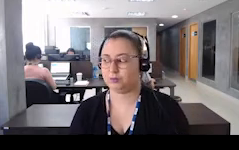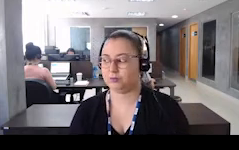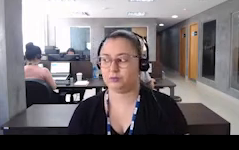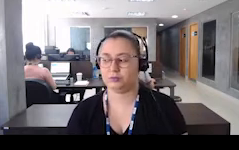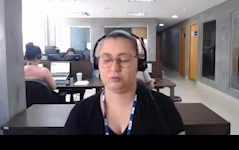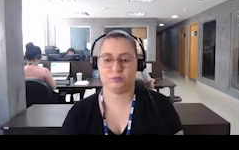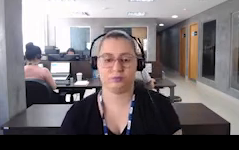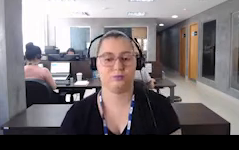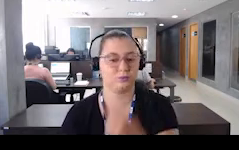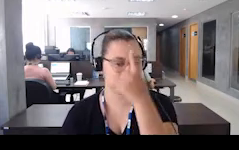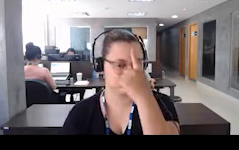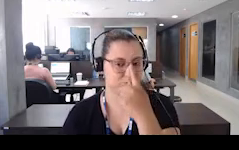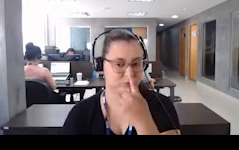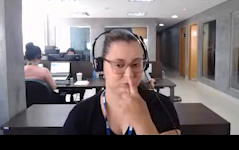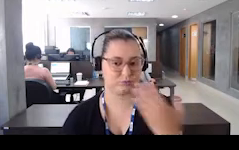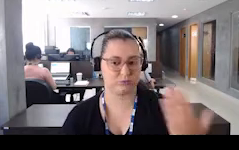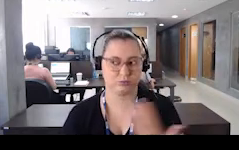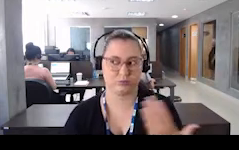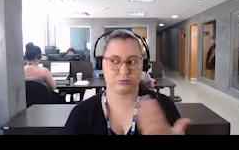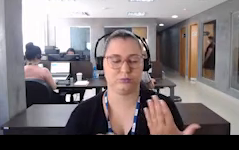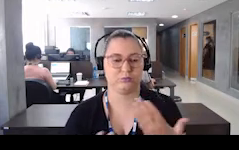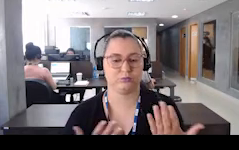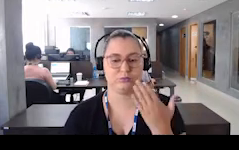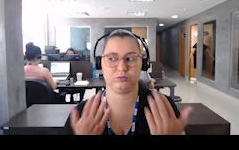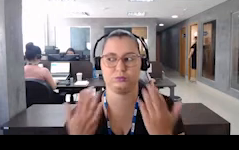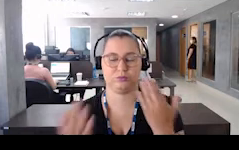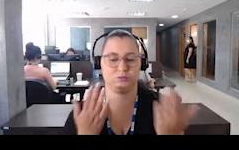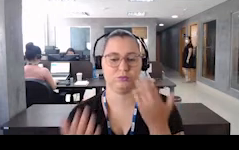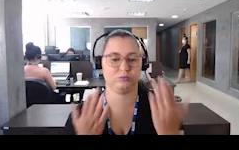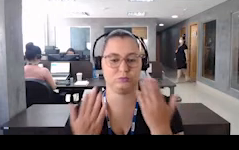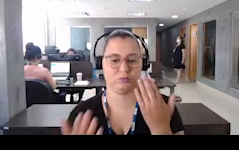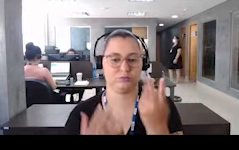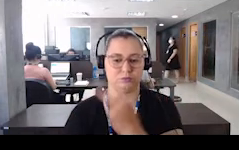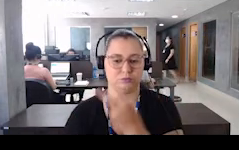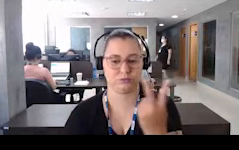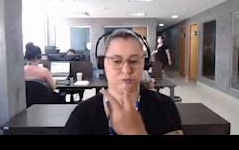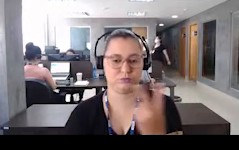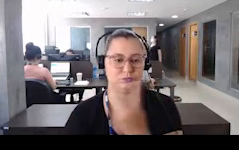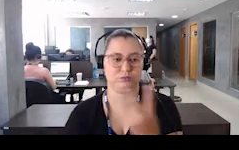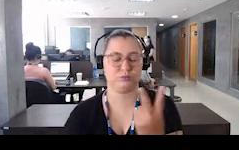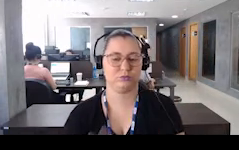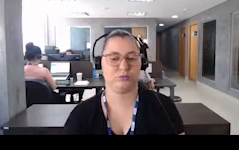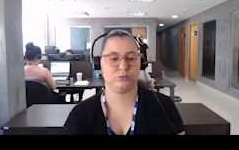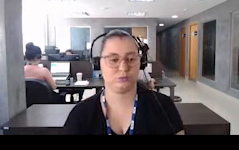Então, vou colocar essa imagem aqui, ó, só para a gente comparar as duas.